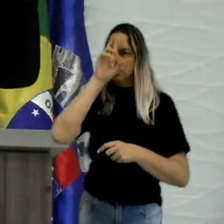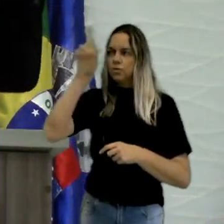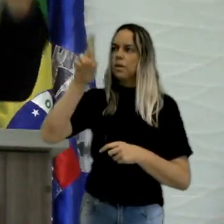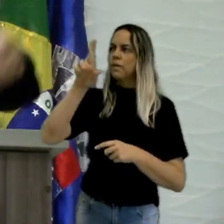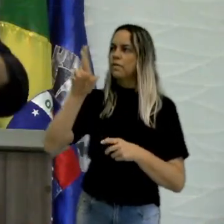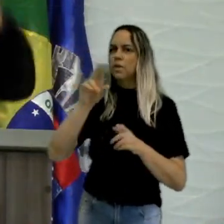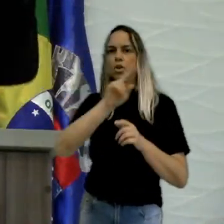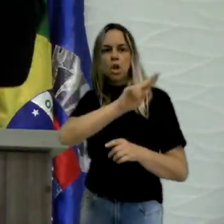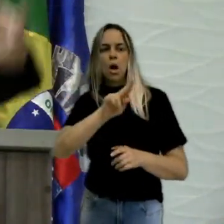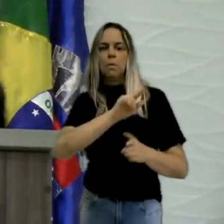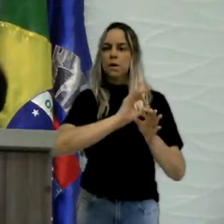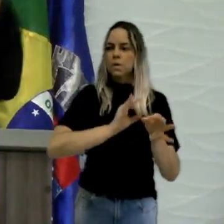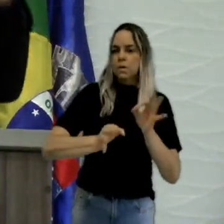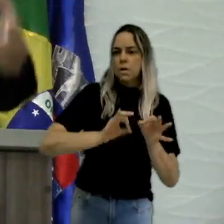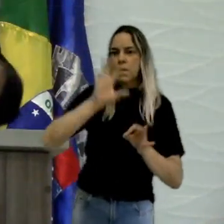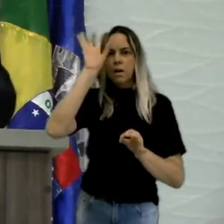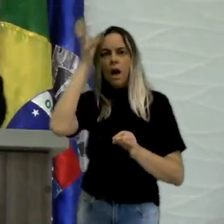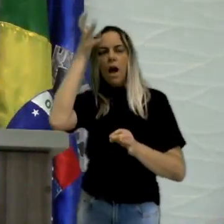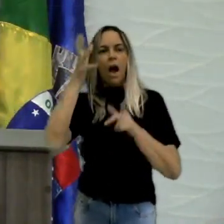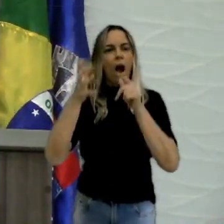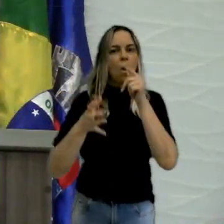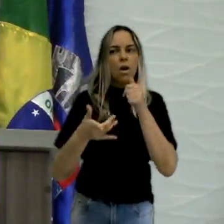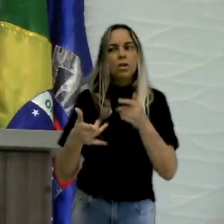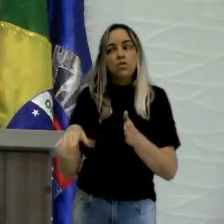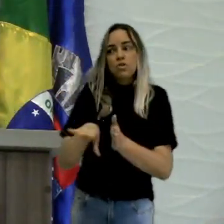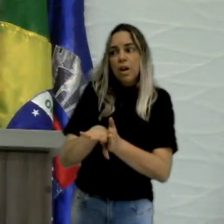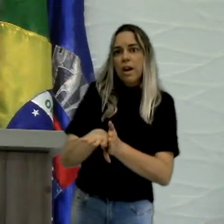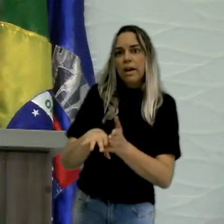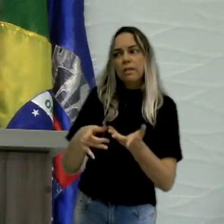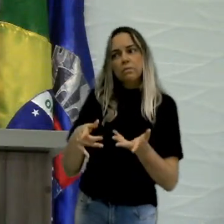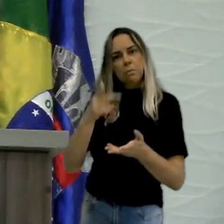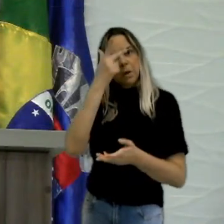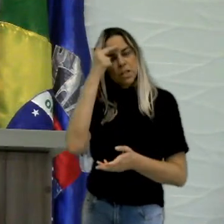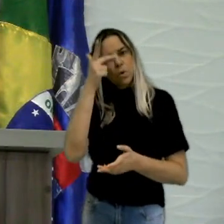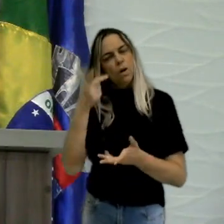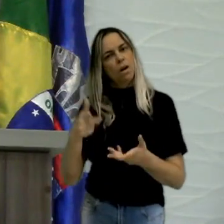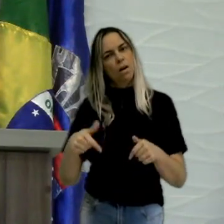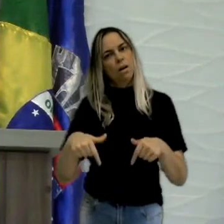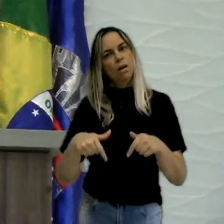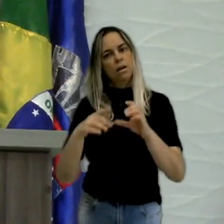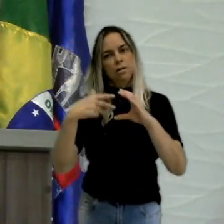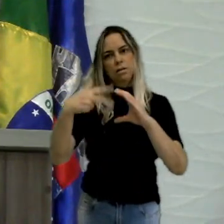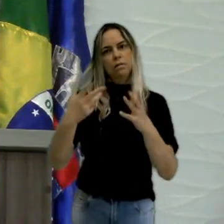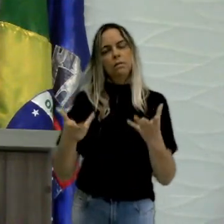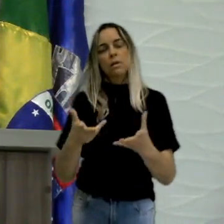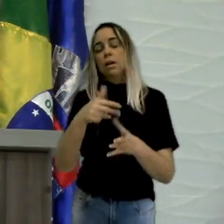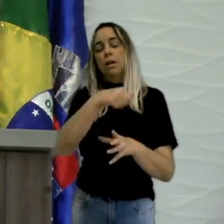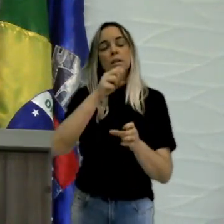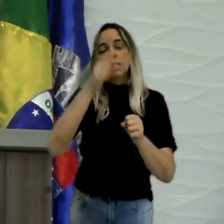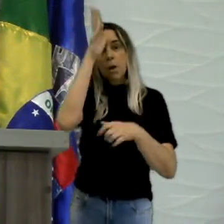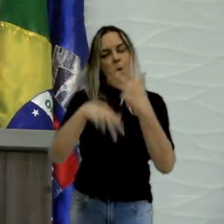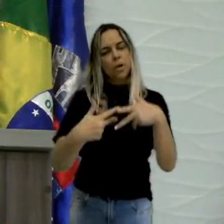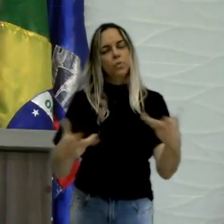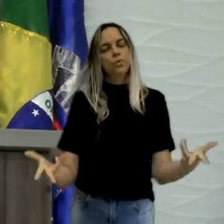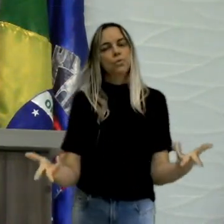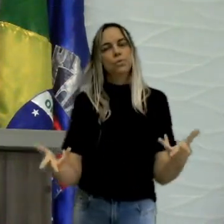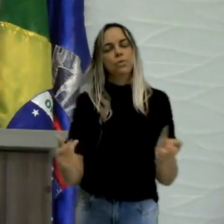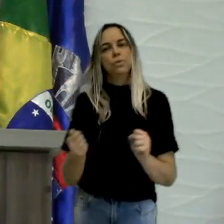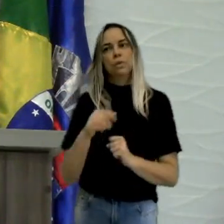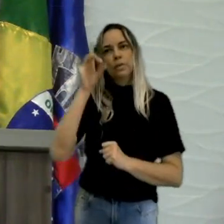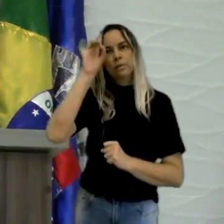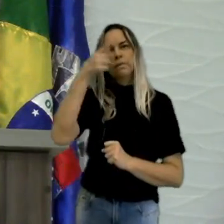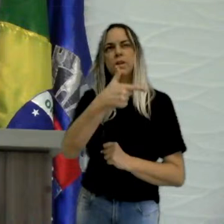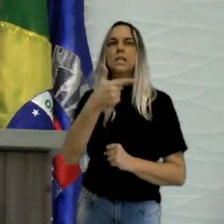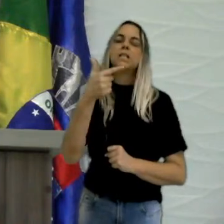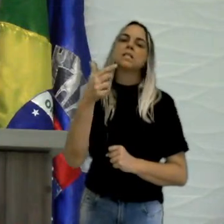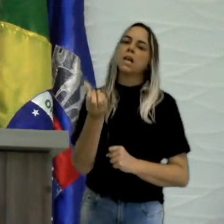coordenador, que resolve, que manda água, e a água não chega para as pessoas do nosso município. Hoje é dia 27 de março. 4 meses que a